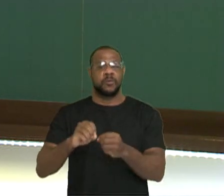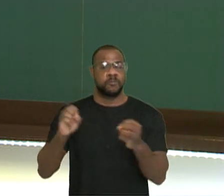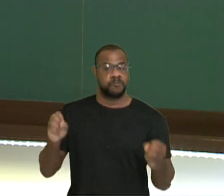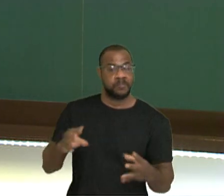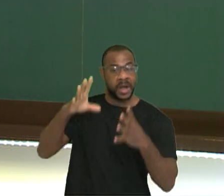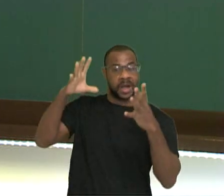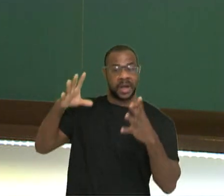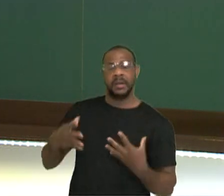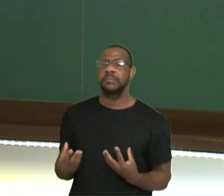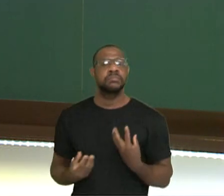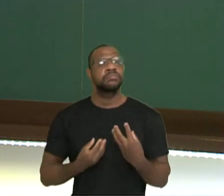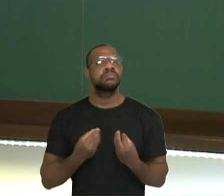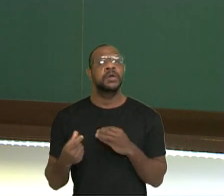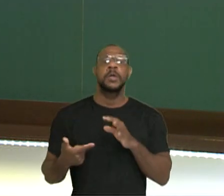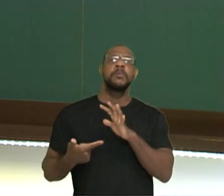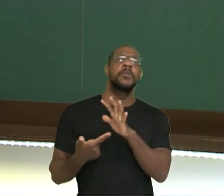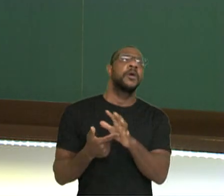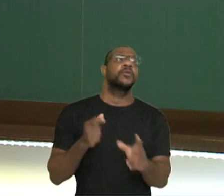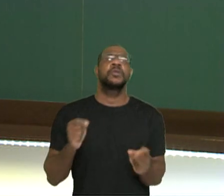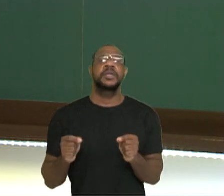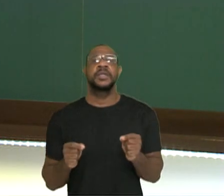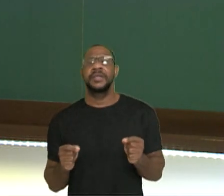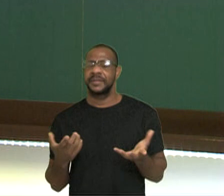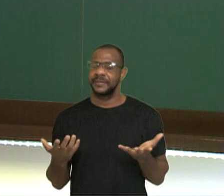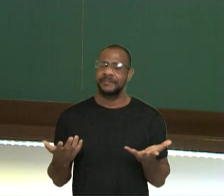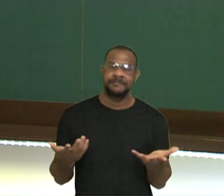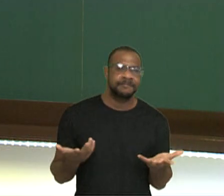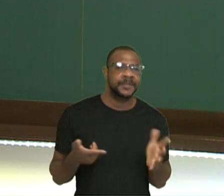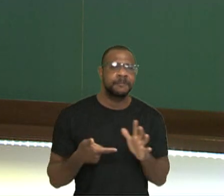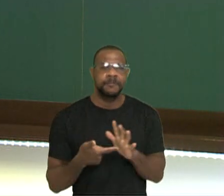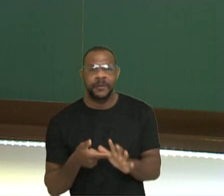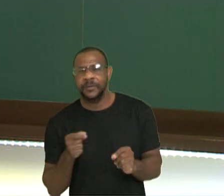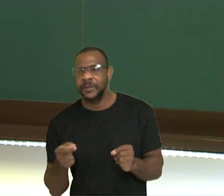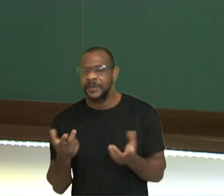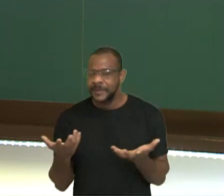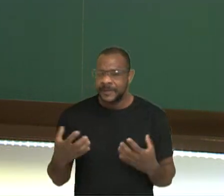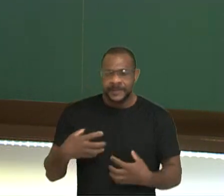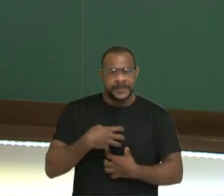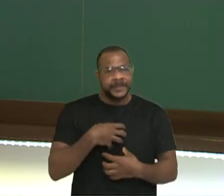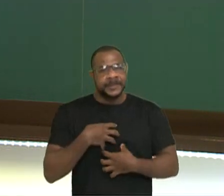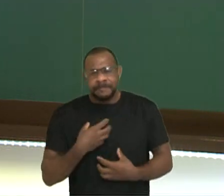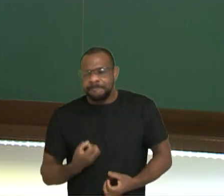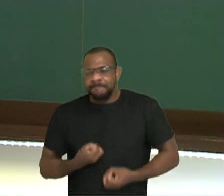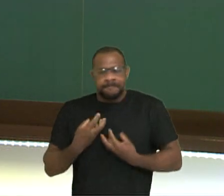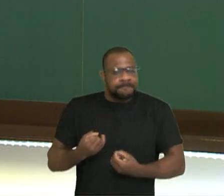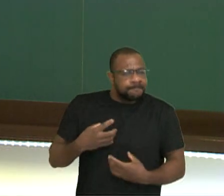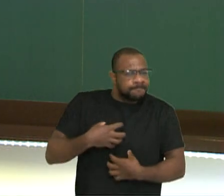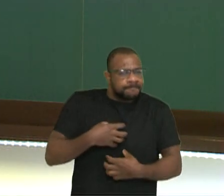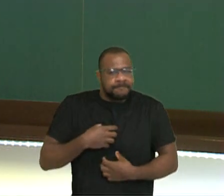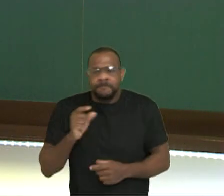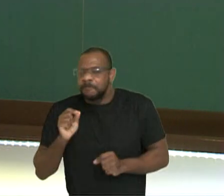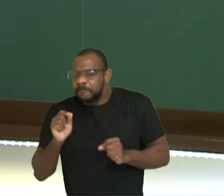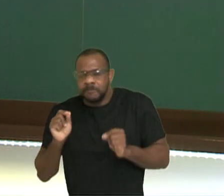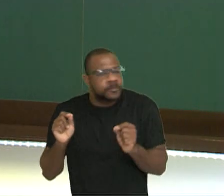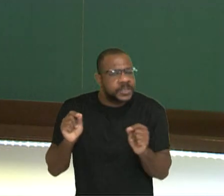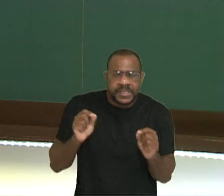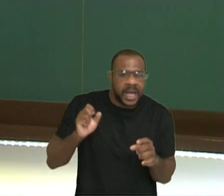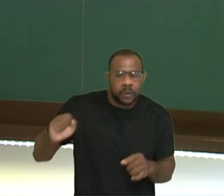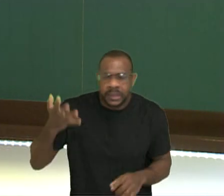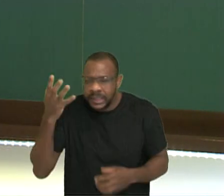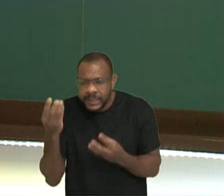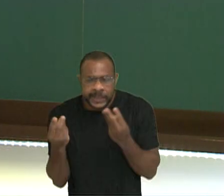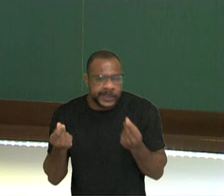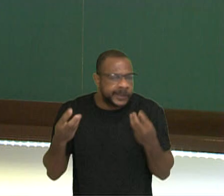o ilusionista, aquele que traz ali a magia, né? Traz ali a expectativa do que está acontecendo e que a gente tenta descobrir e não sabe como